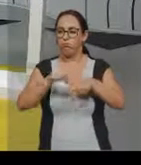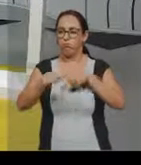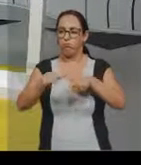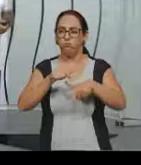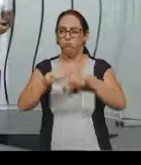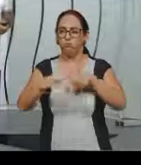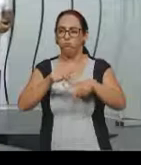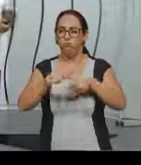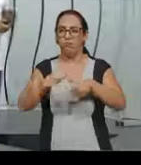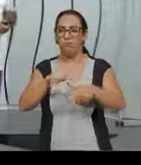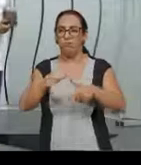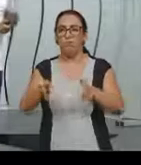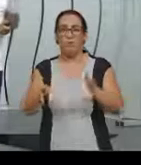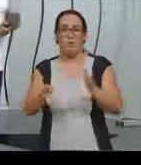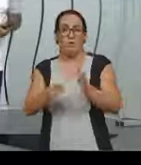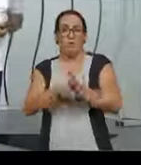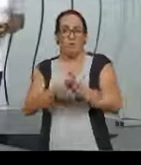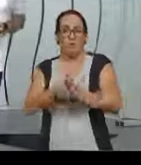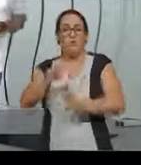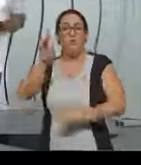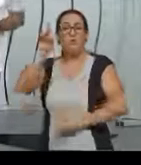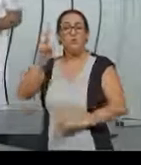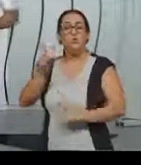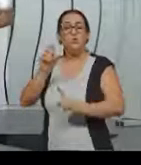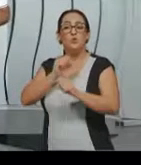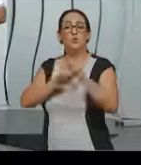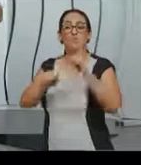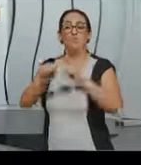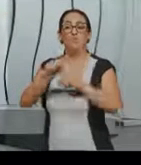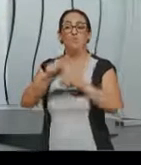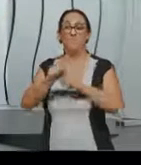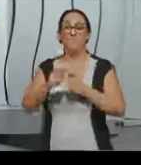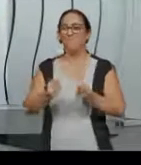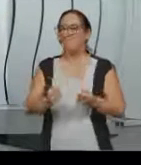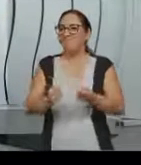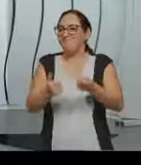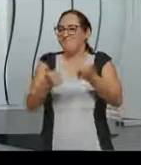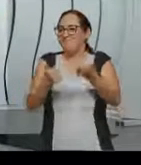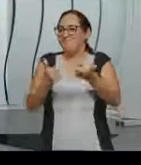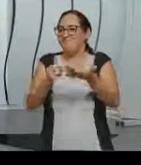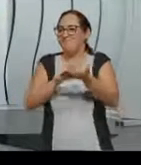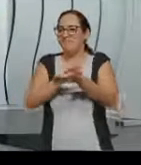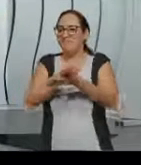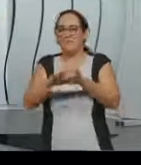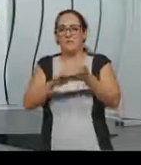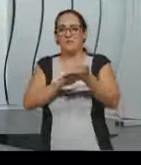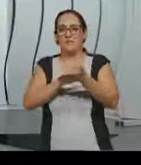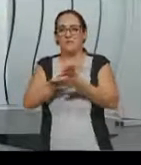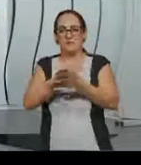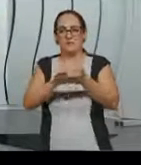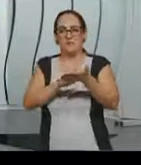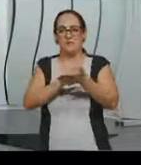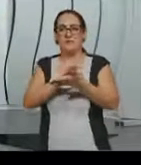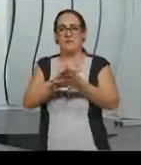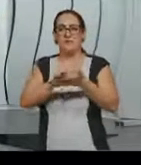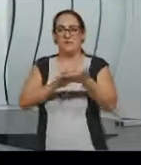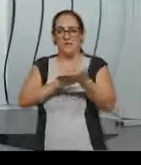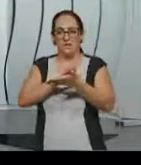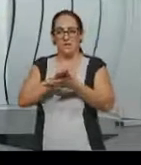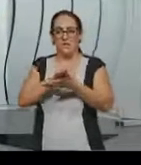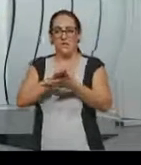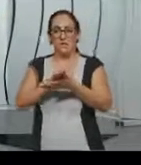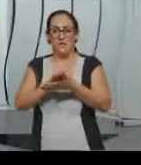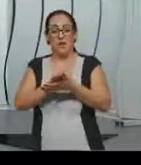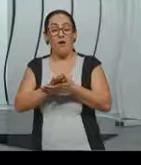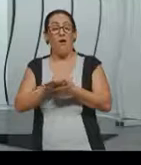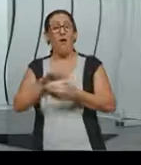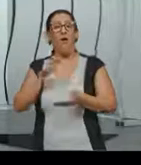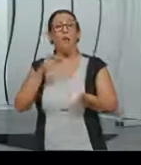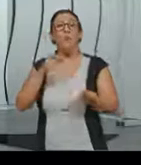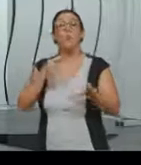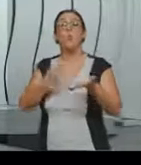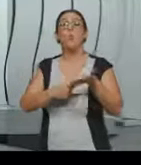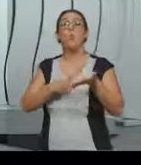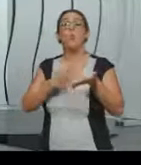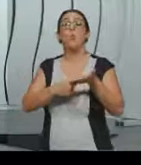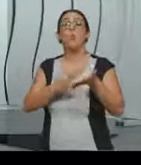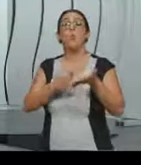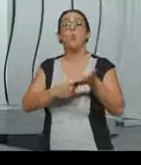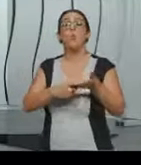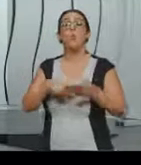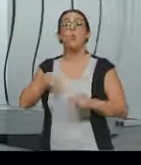praticamente sem direitos sociais e se comprometiam a periodicamente, mensalmente ou semanalmente,